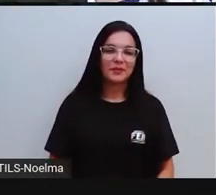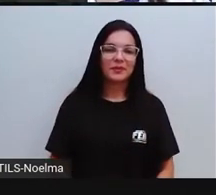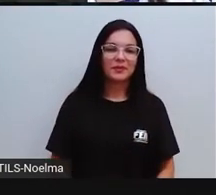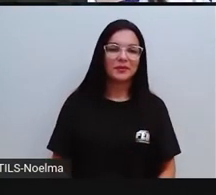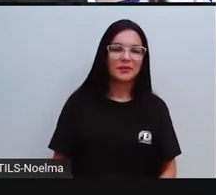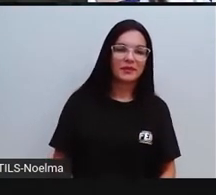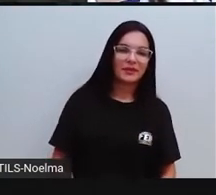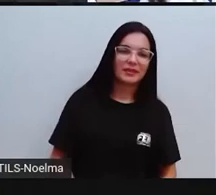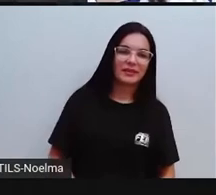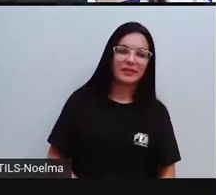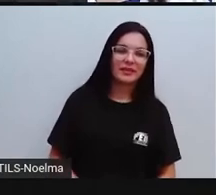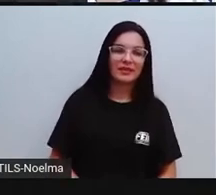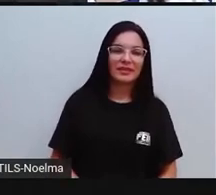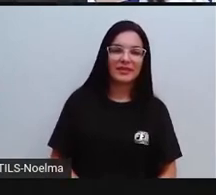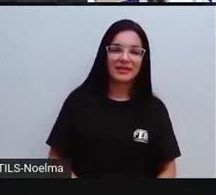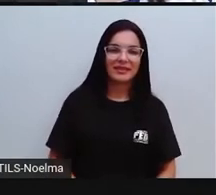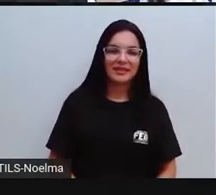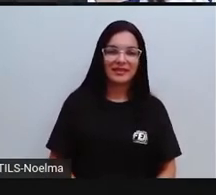Ó,